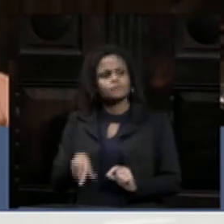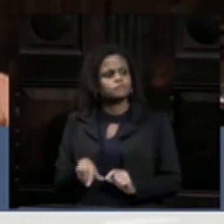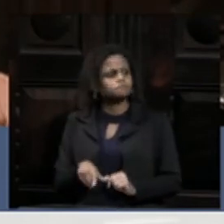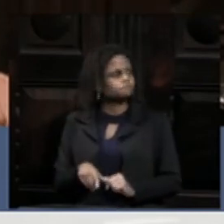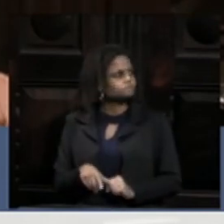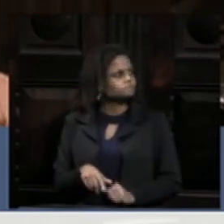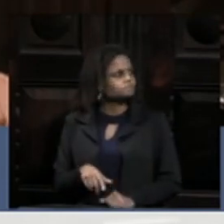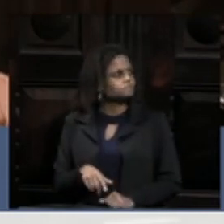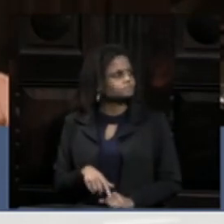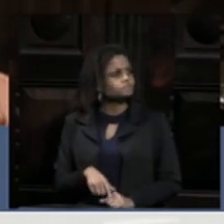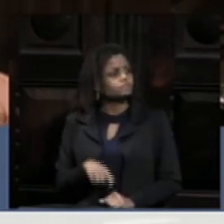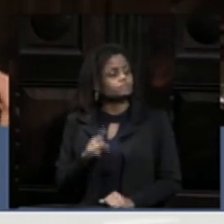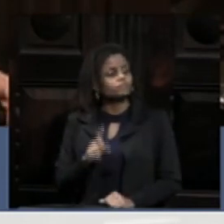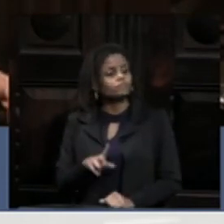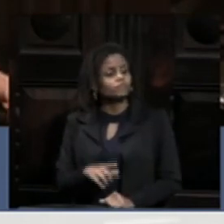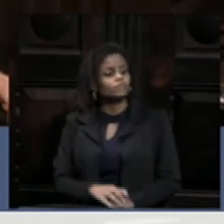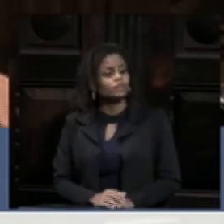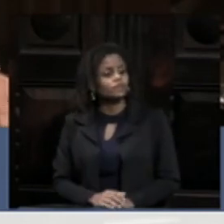montantes